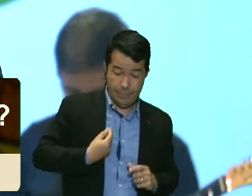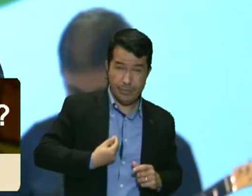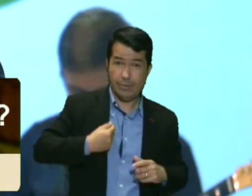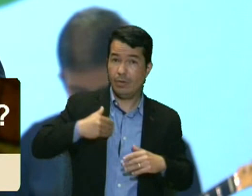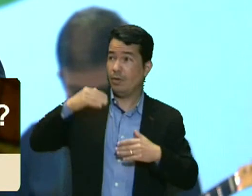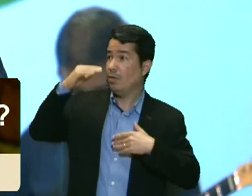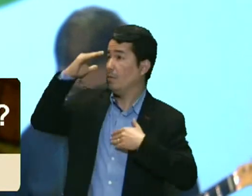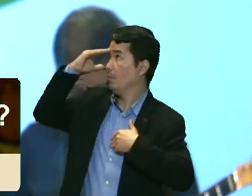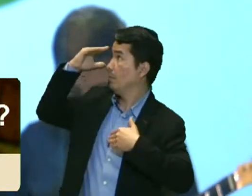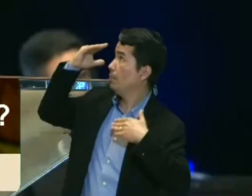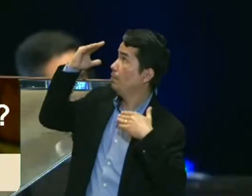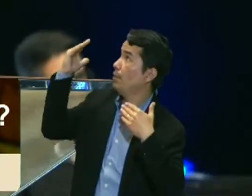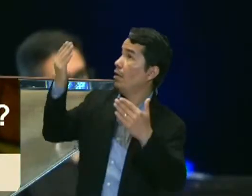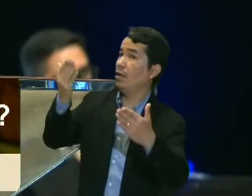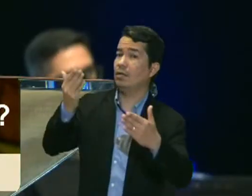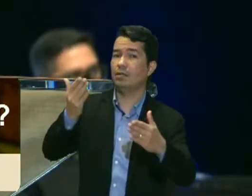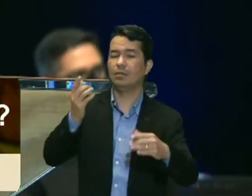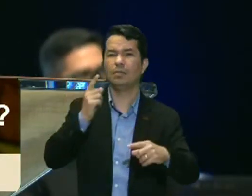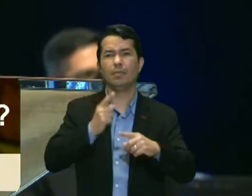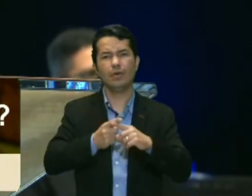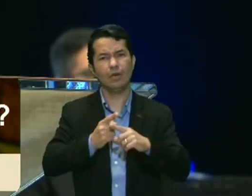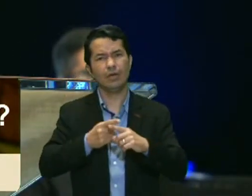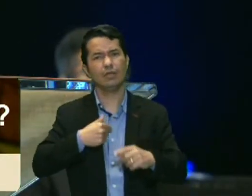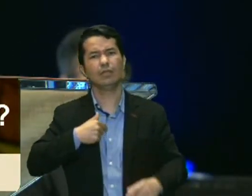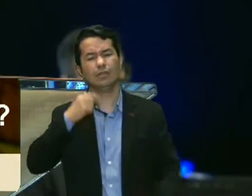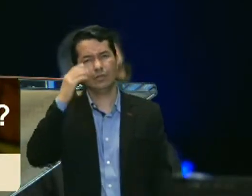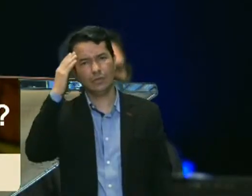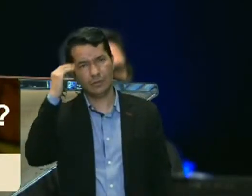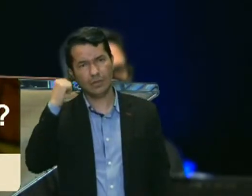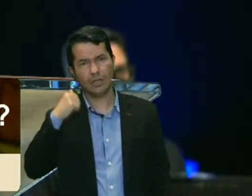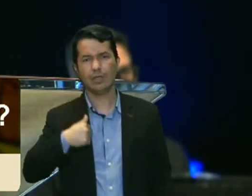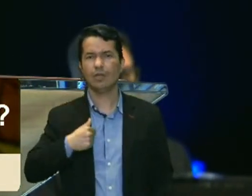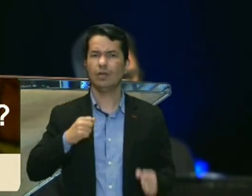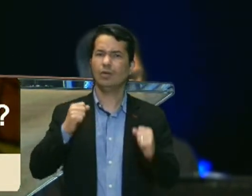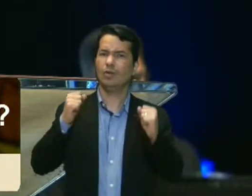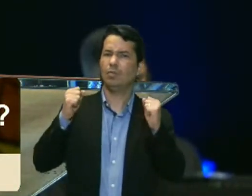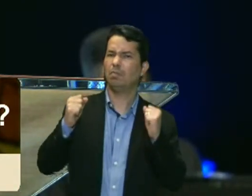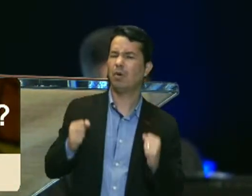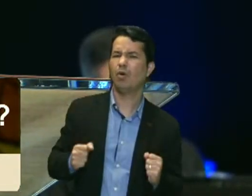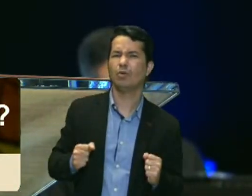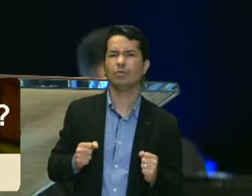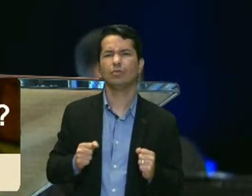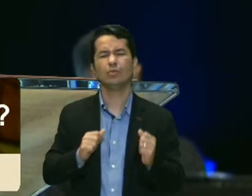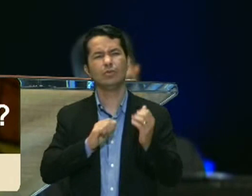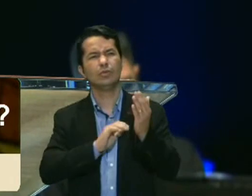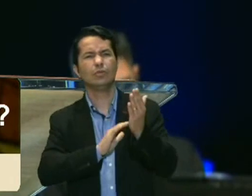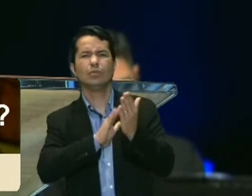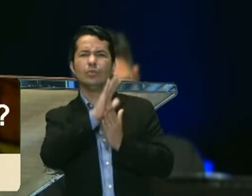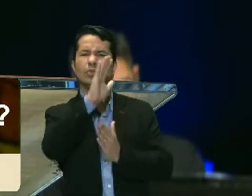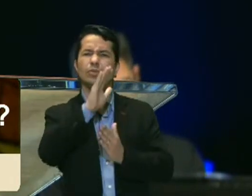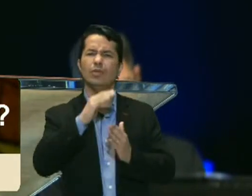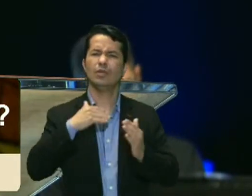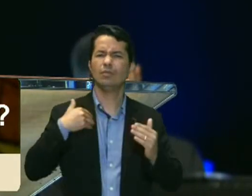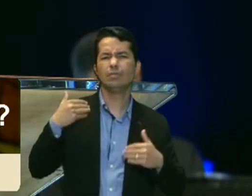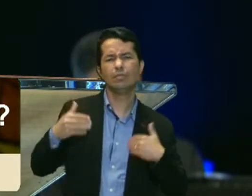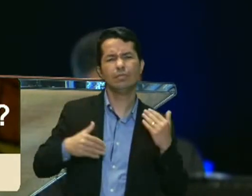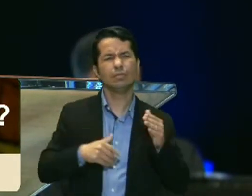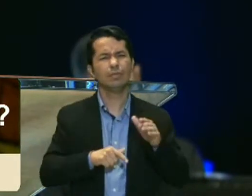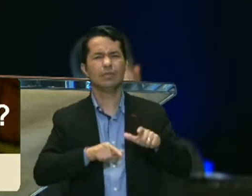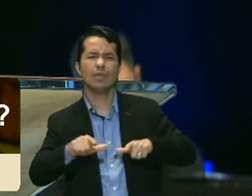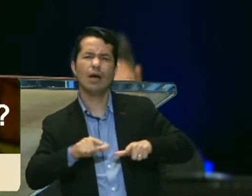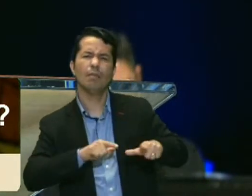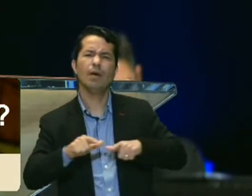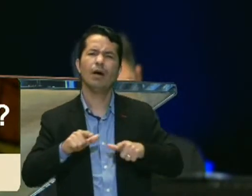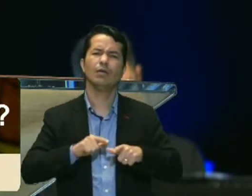Obrigado, porque eu sei que eu posso sair para as coisas que eu preciso para esse dia, mas o Senhor está do meu lado me sustentando.